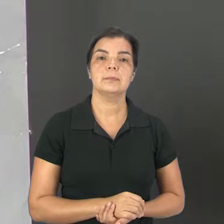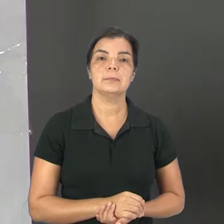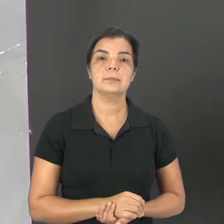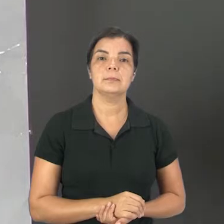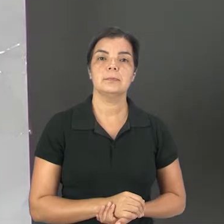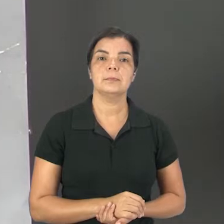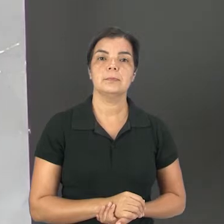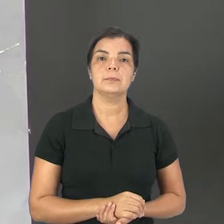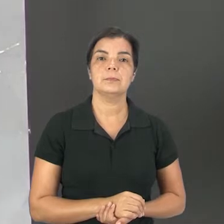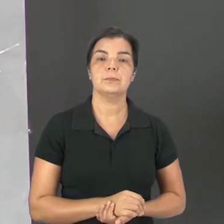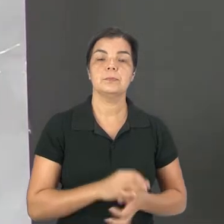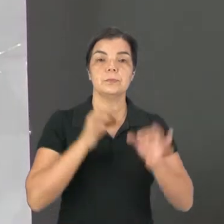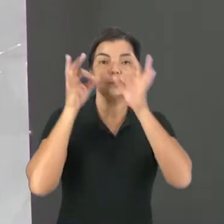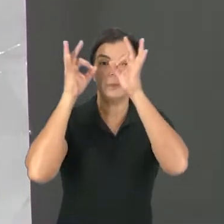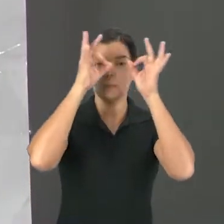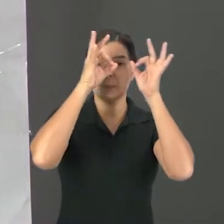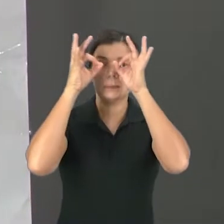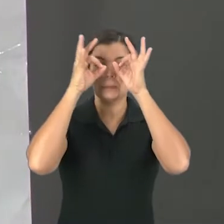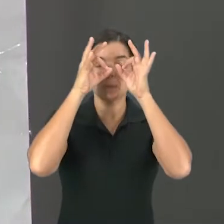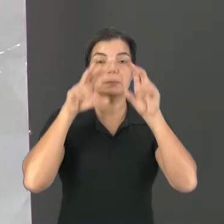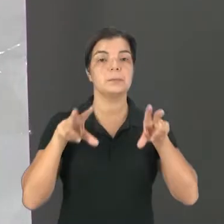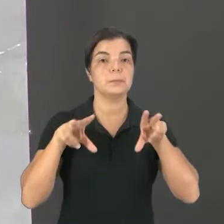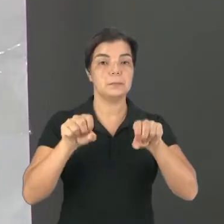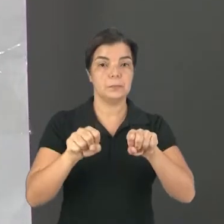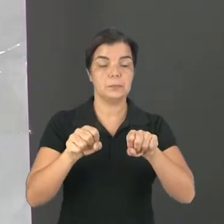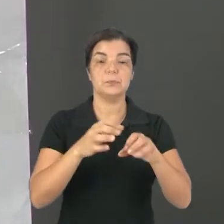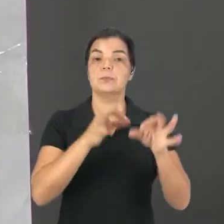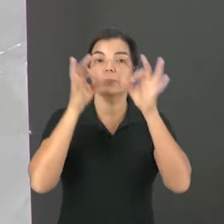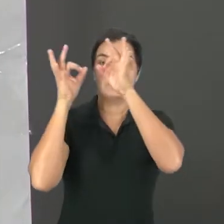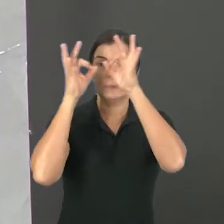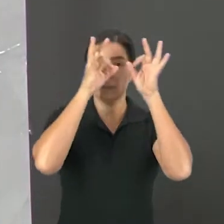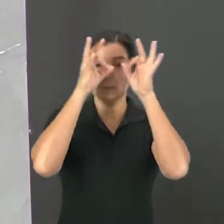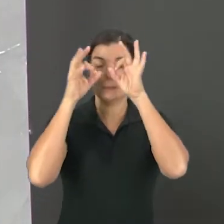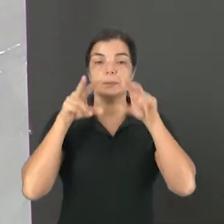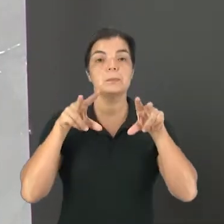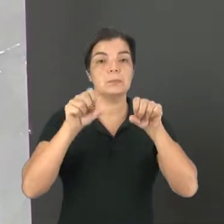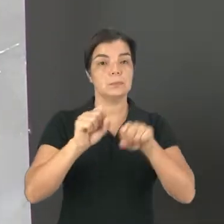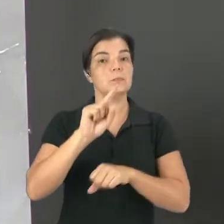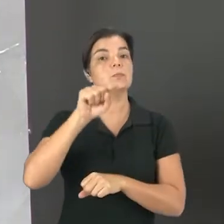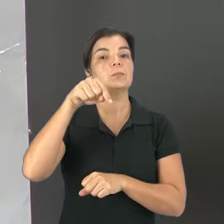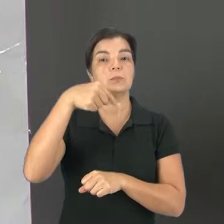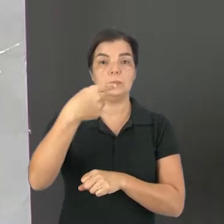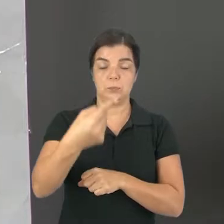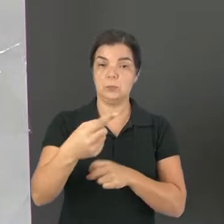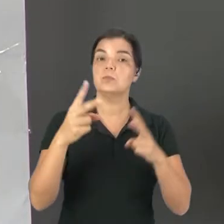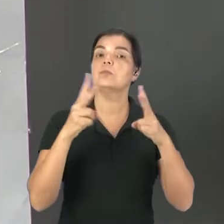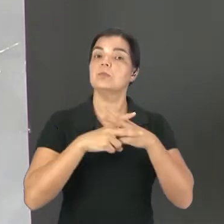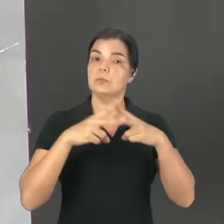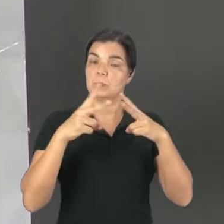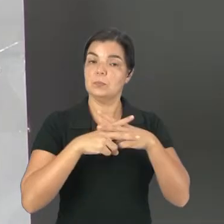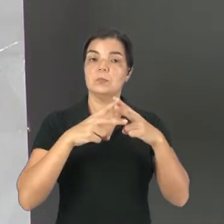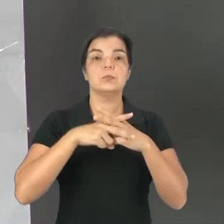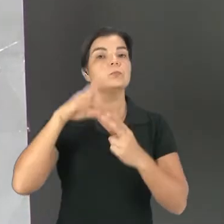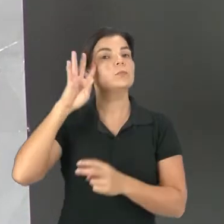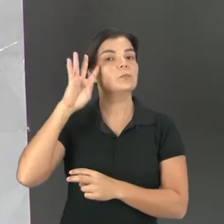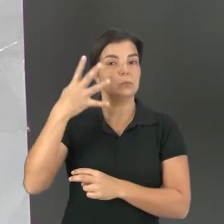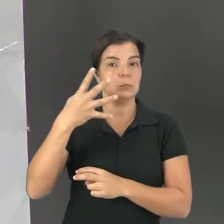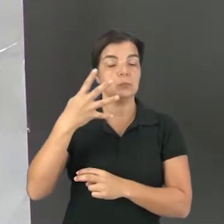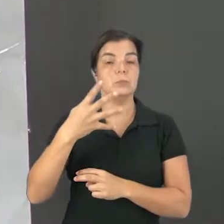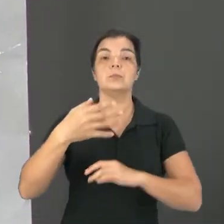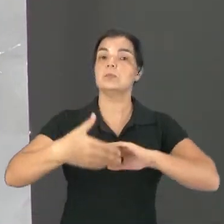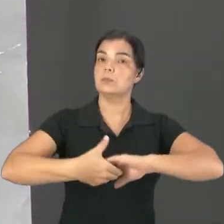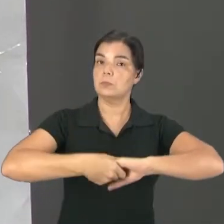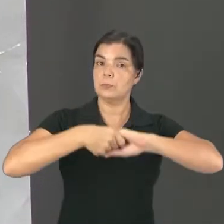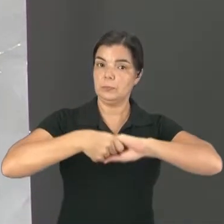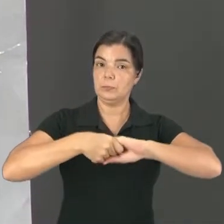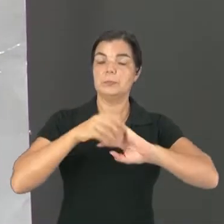A Coruja e a Águia. A coruja e a águia, depois de muita briga, resolveram fazer as